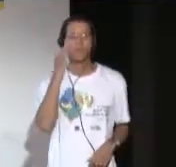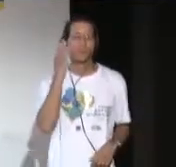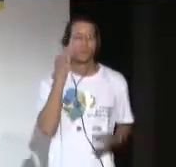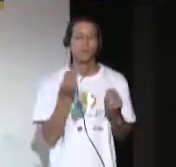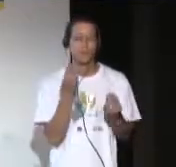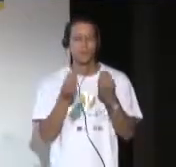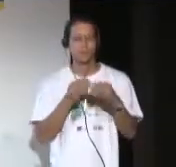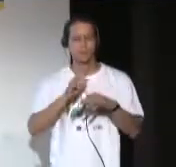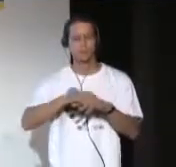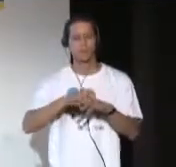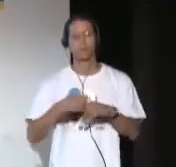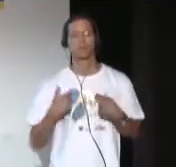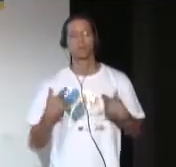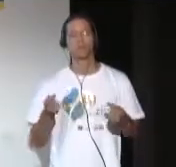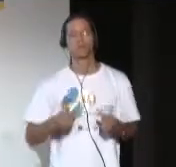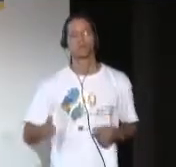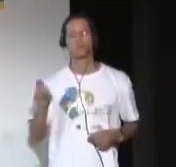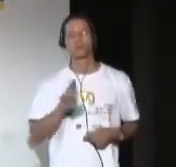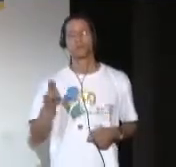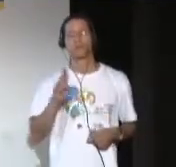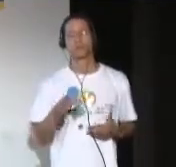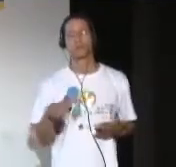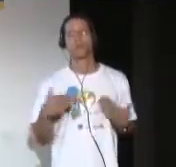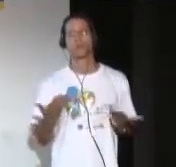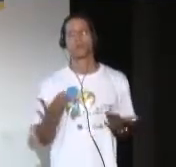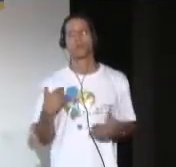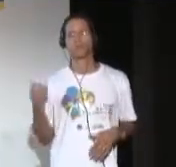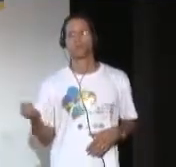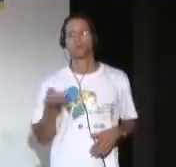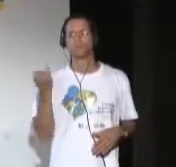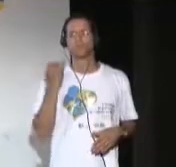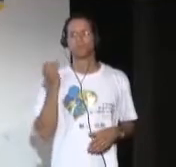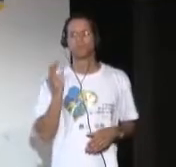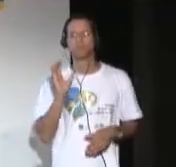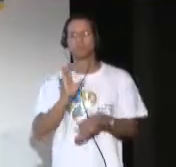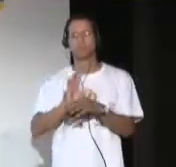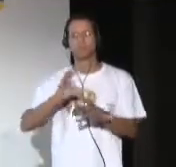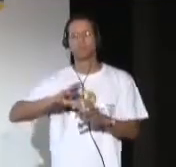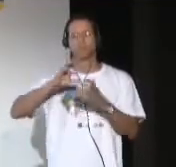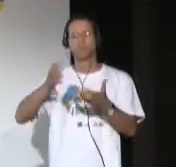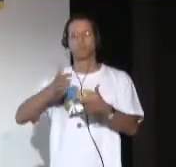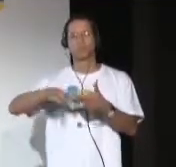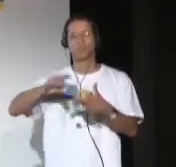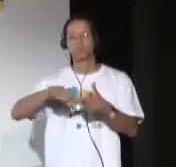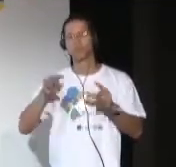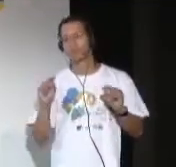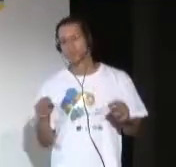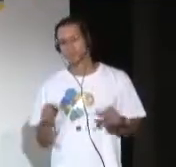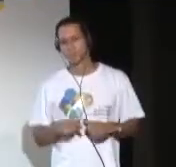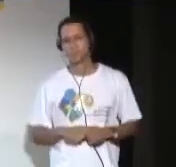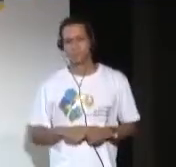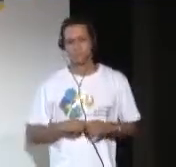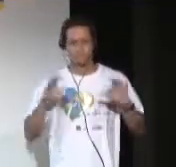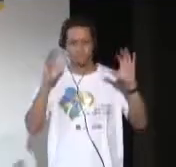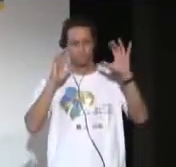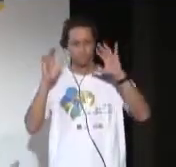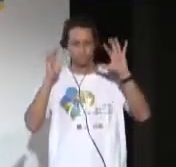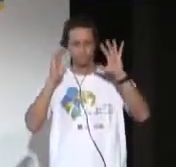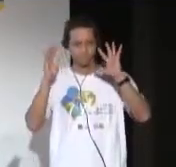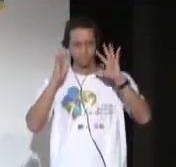de matemática eu tenho que usar? Qual a matemática vai ser relevante para resolver problemas do mundo? Agora, quando a gente pensa nos